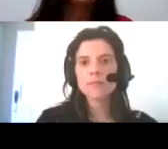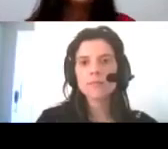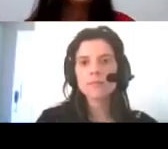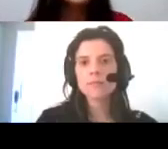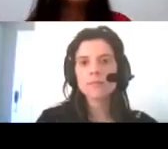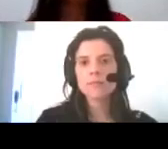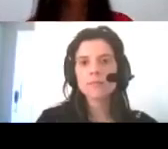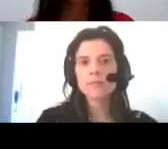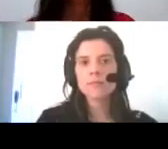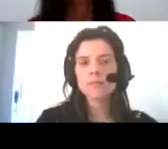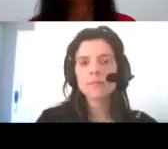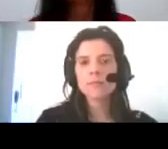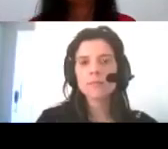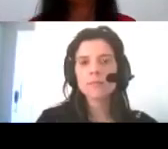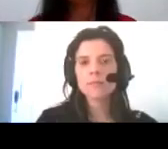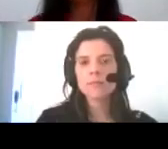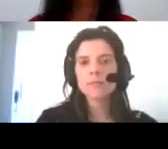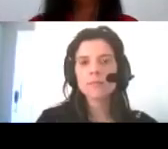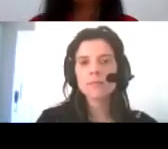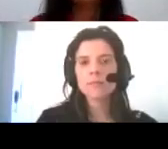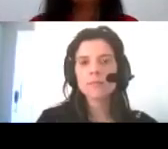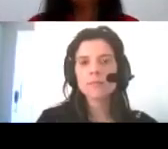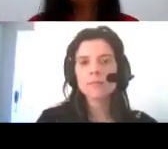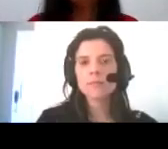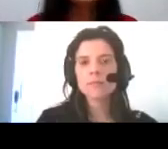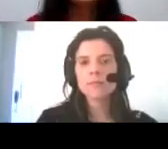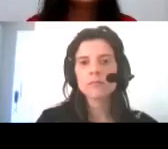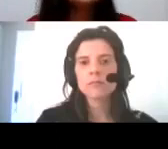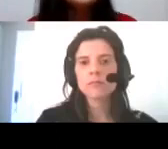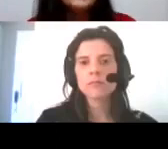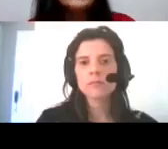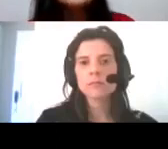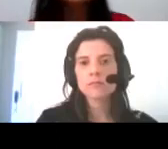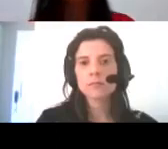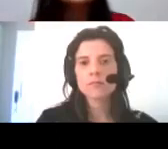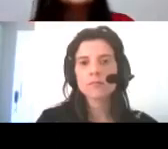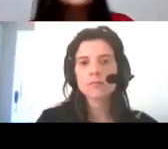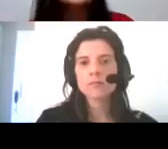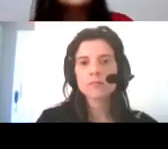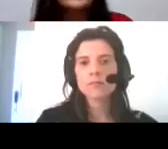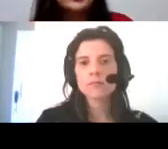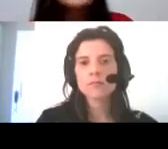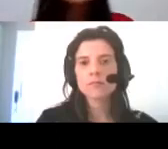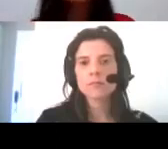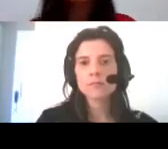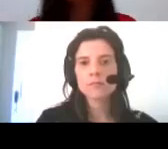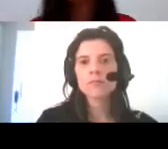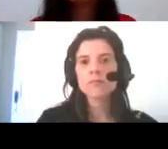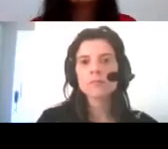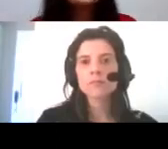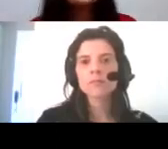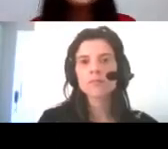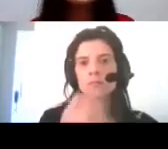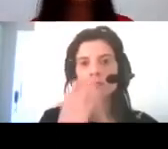posso, por exemplo, vivenciar aquilo que é o meu interesse privado, o meu interesse particular, não